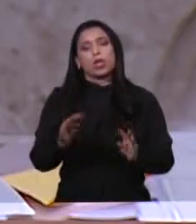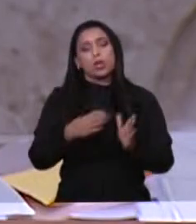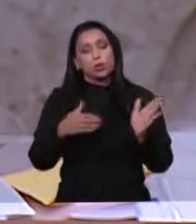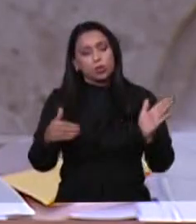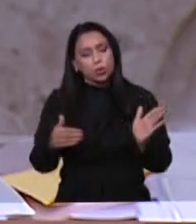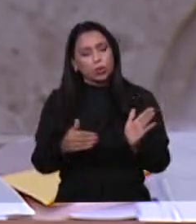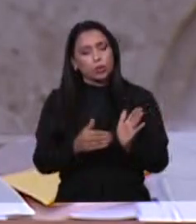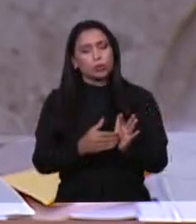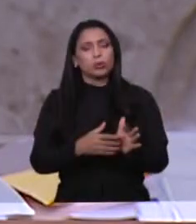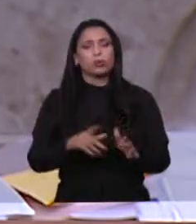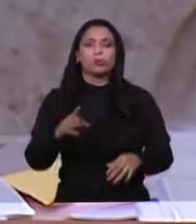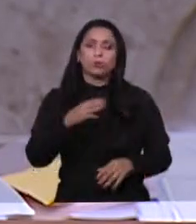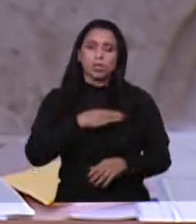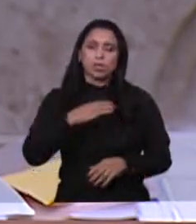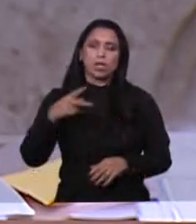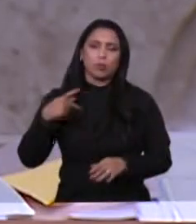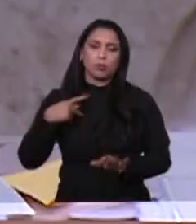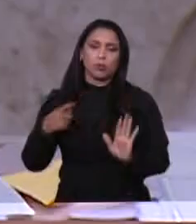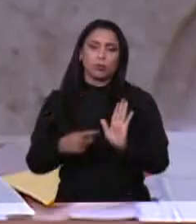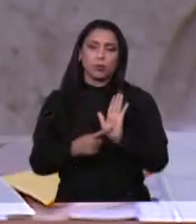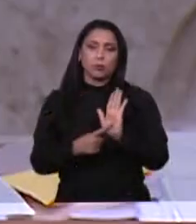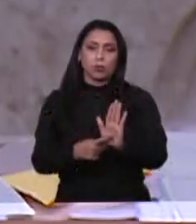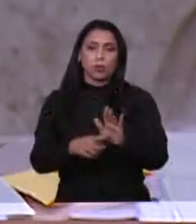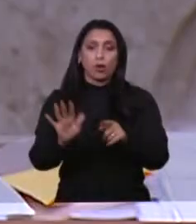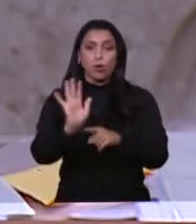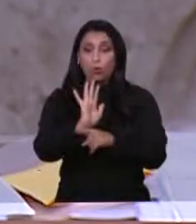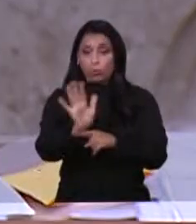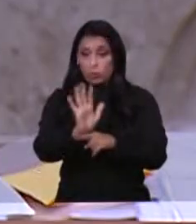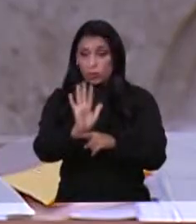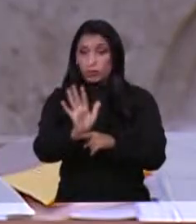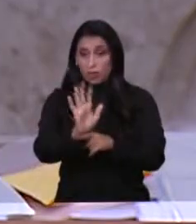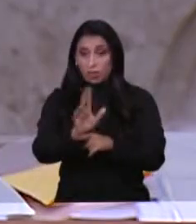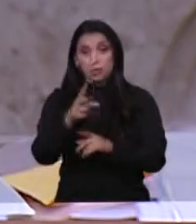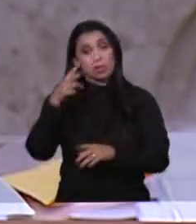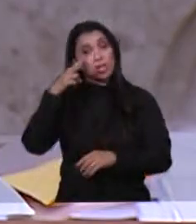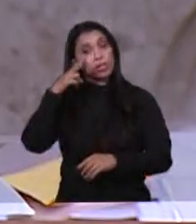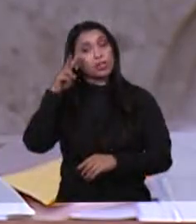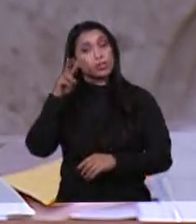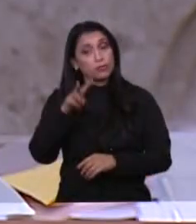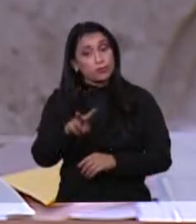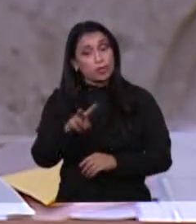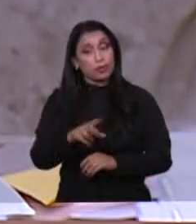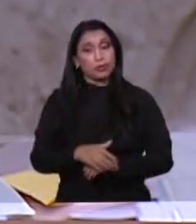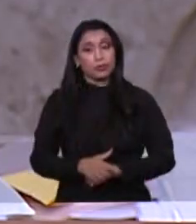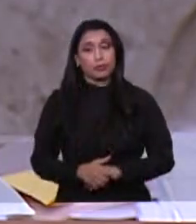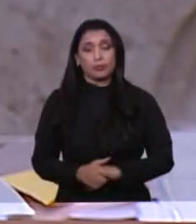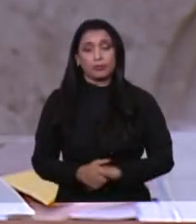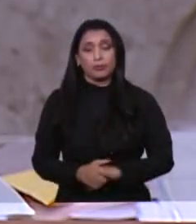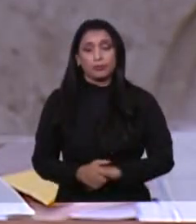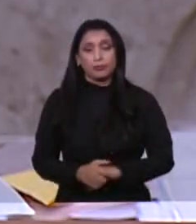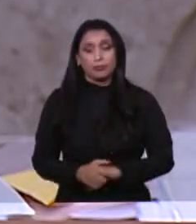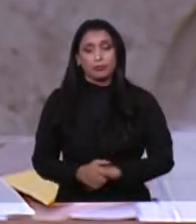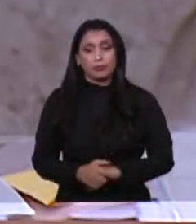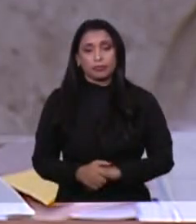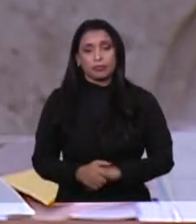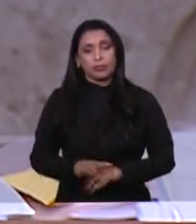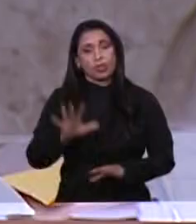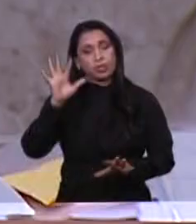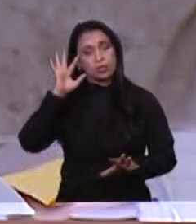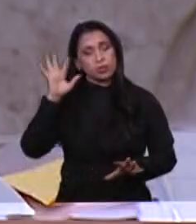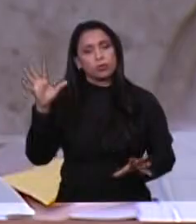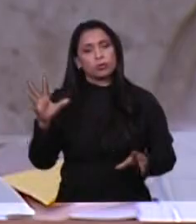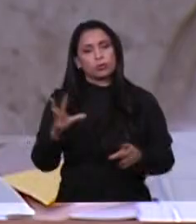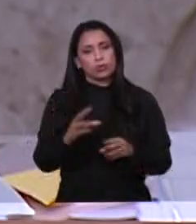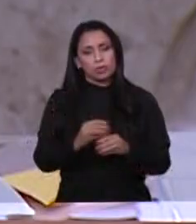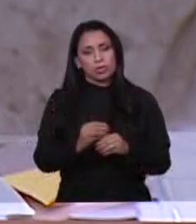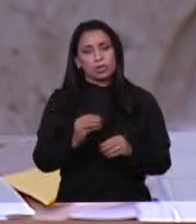Público, pelos vídeos que tivemos ocasião de rever, pelas conclusões do